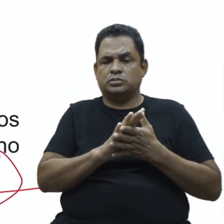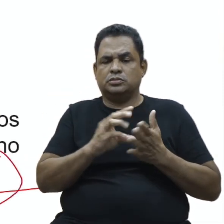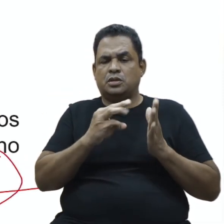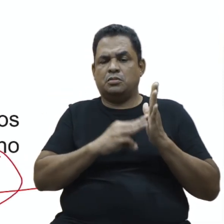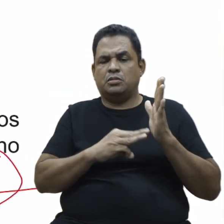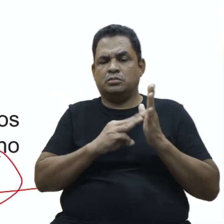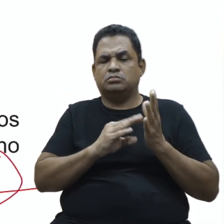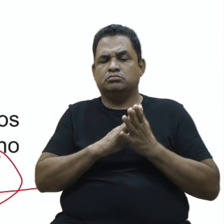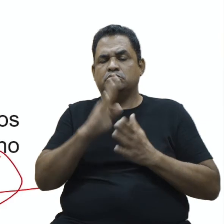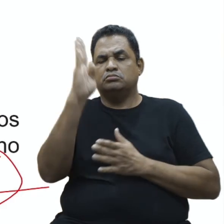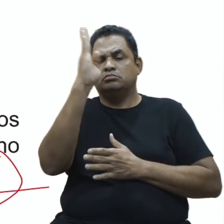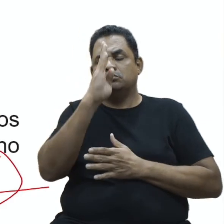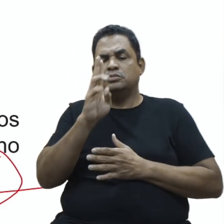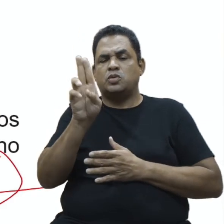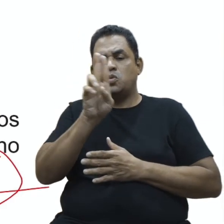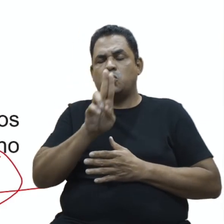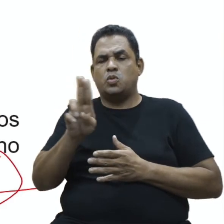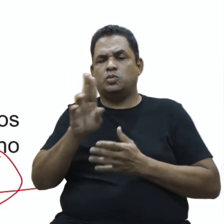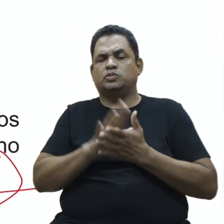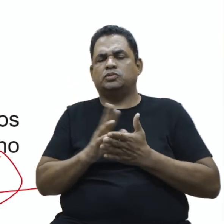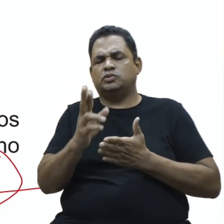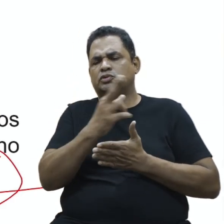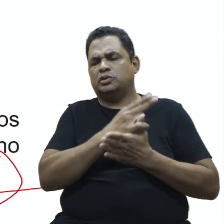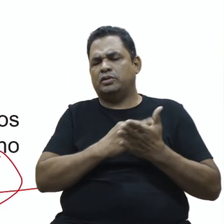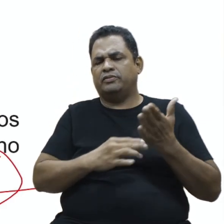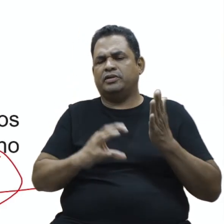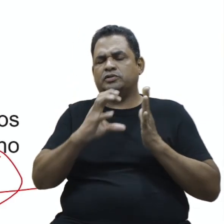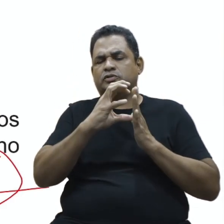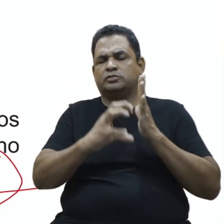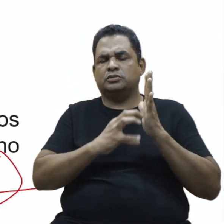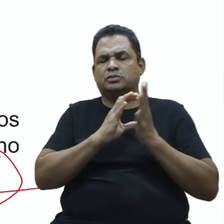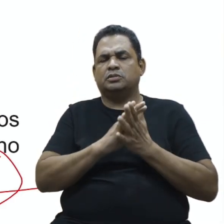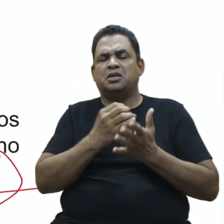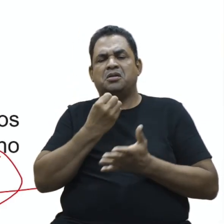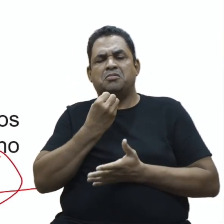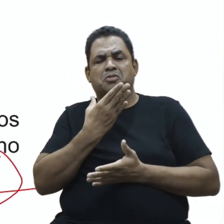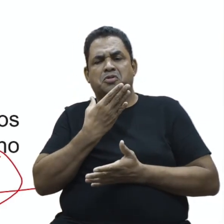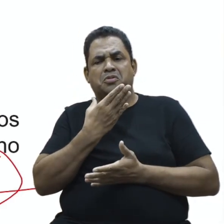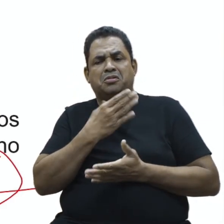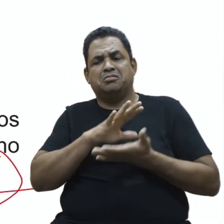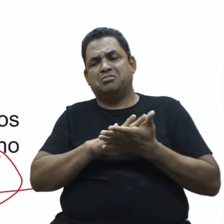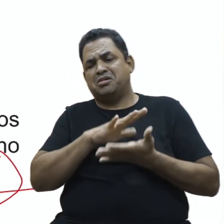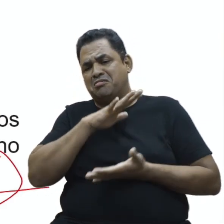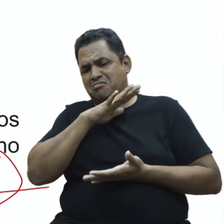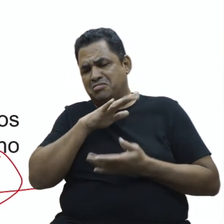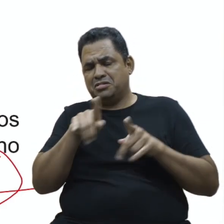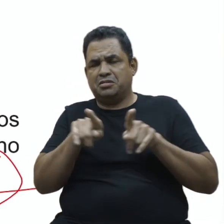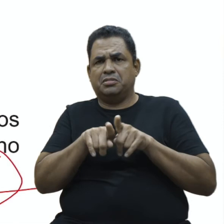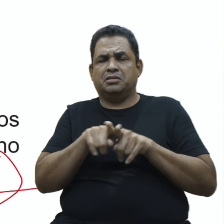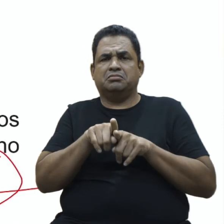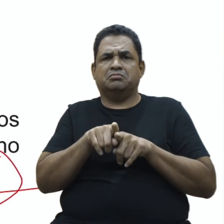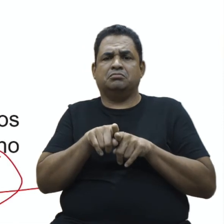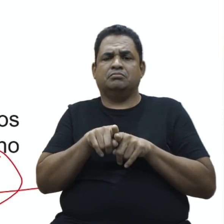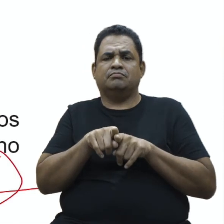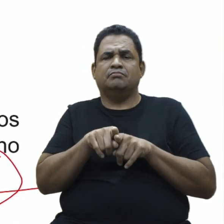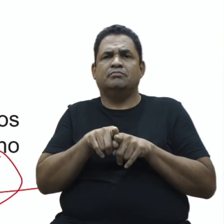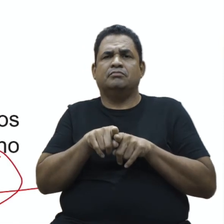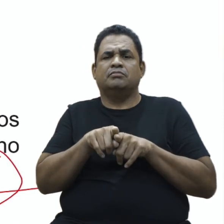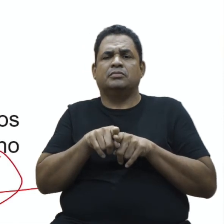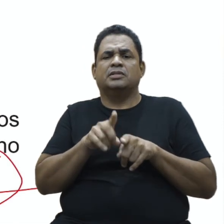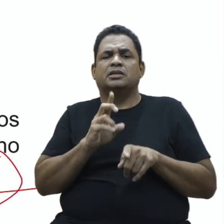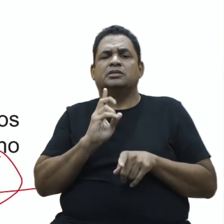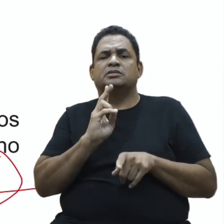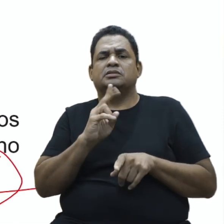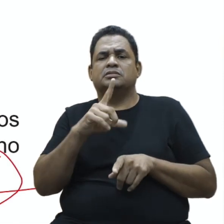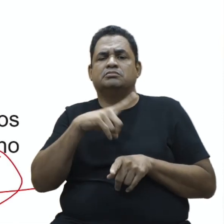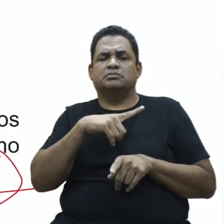Brasil adotou, que é um multipartidário, que é bom e é ruim. O que eu quero que vocês entendam, pessoal, é que sempre vai ter o lado bom